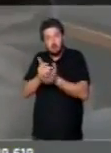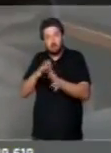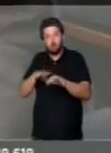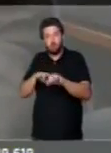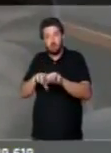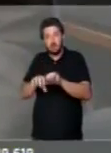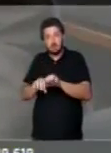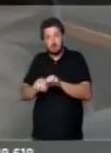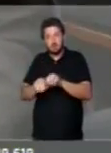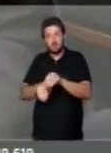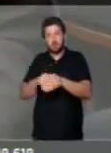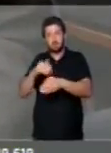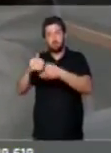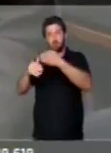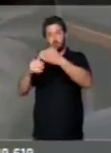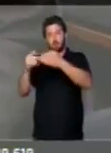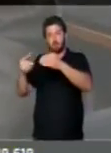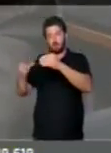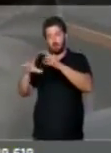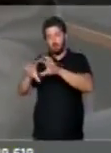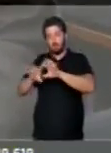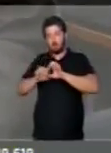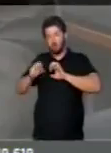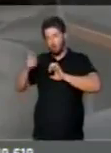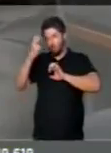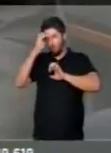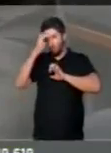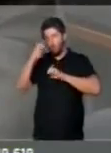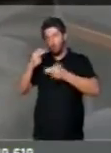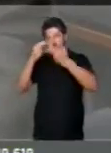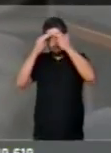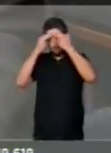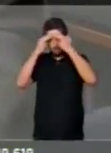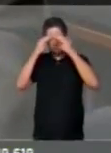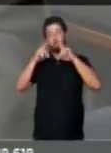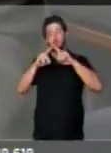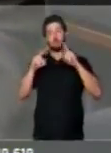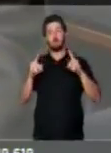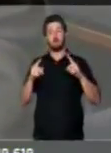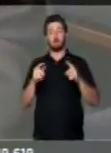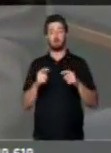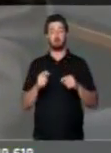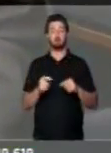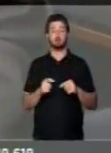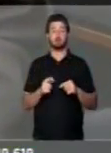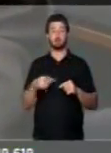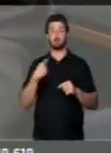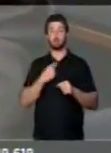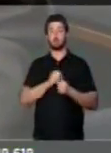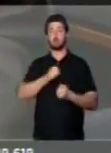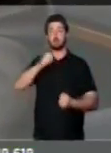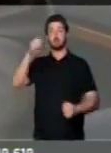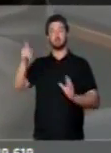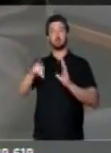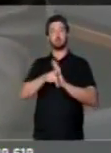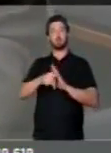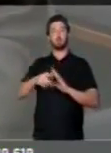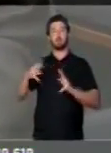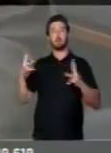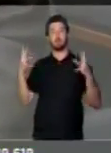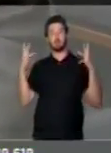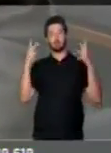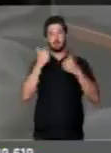a cultura, com o complexo, muito embora que no nosso hino diga que nós somos gigantes pela própria natureza,